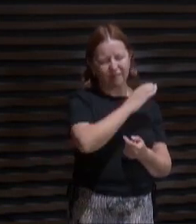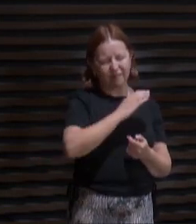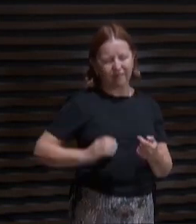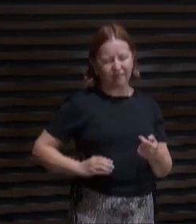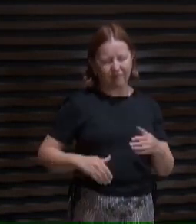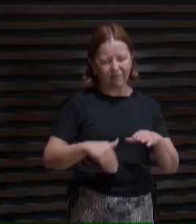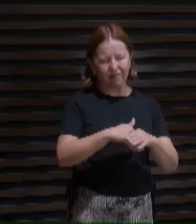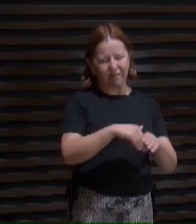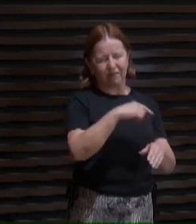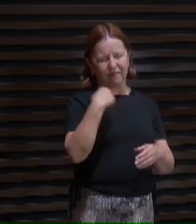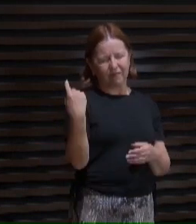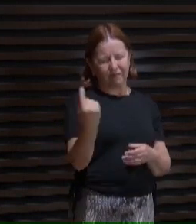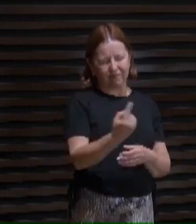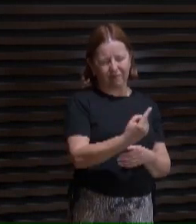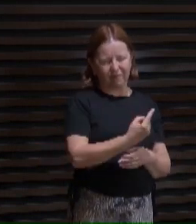nós.